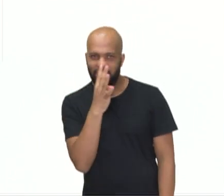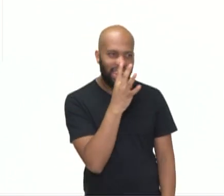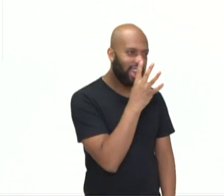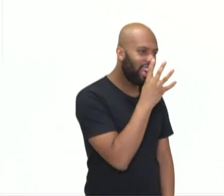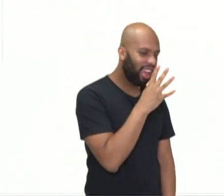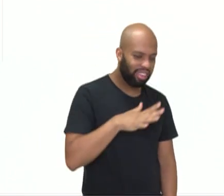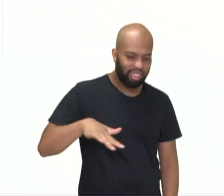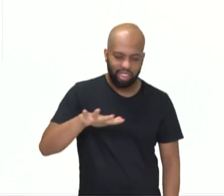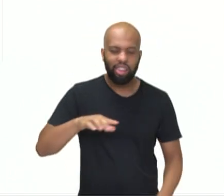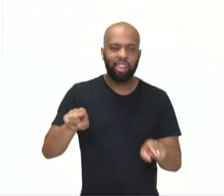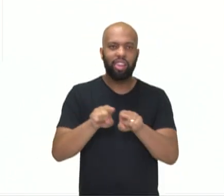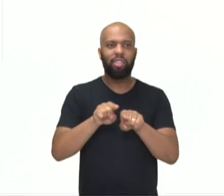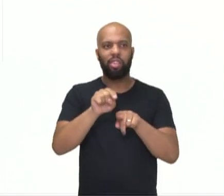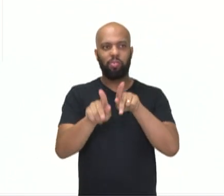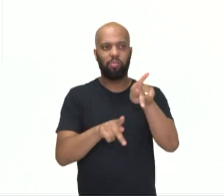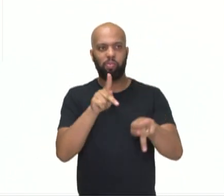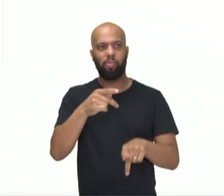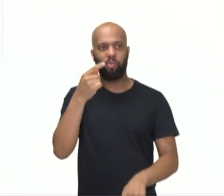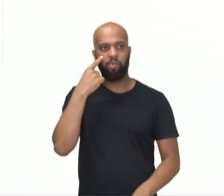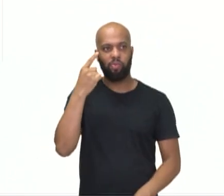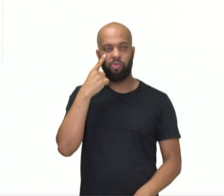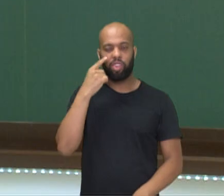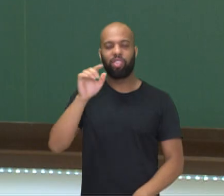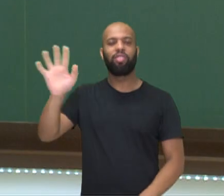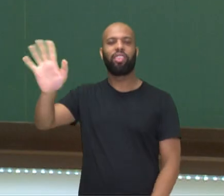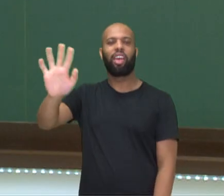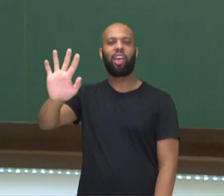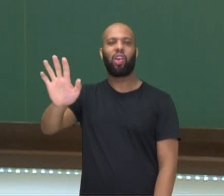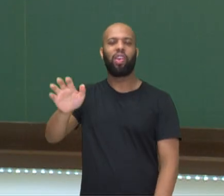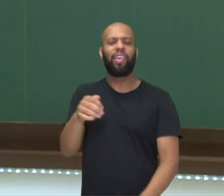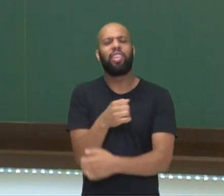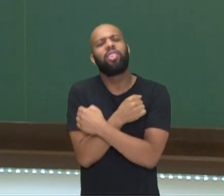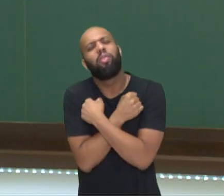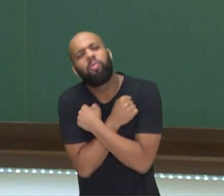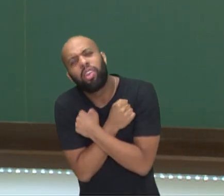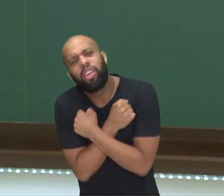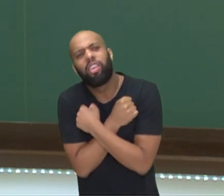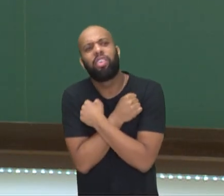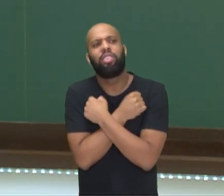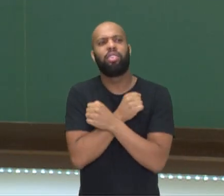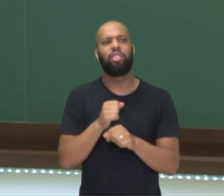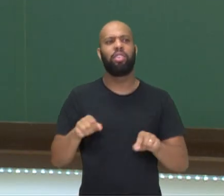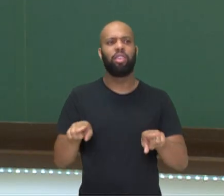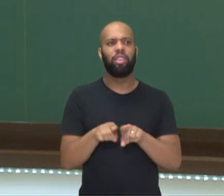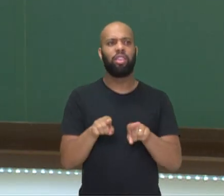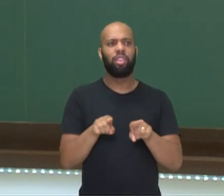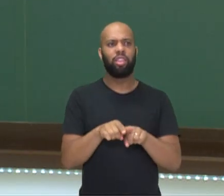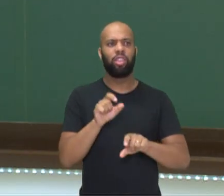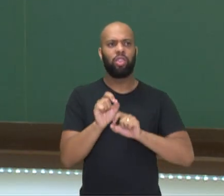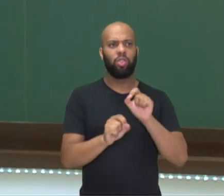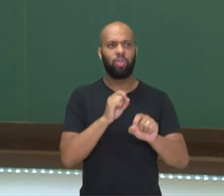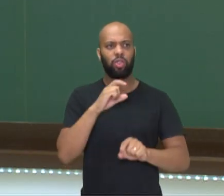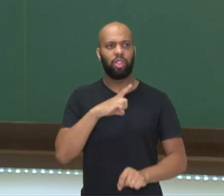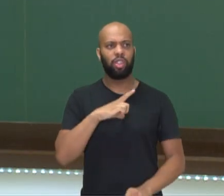Un abrazo. Olha a despedida aqui, ó. Um abraço. E firma é a